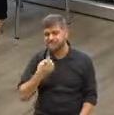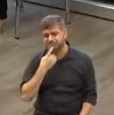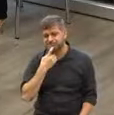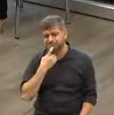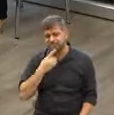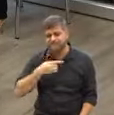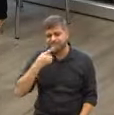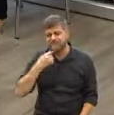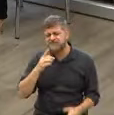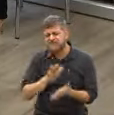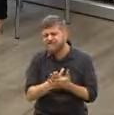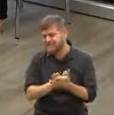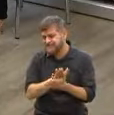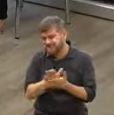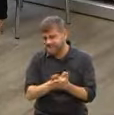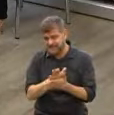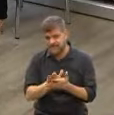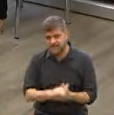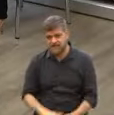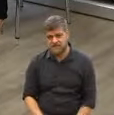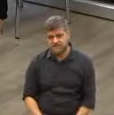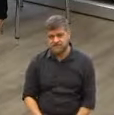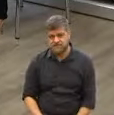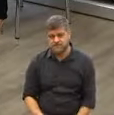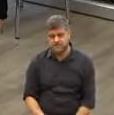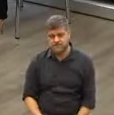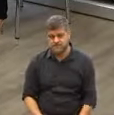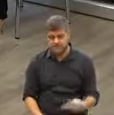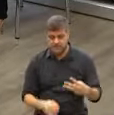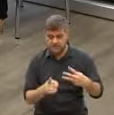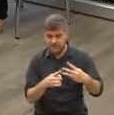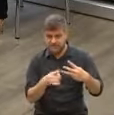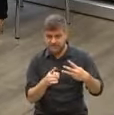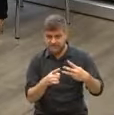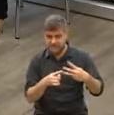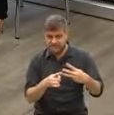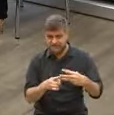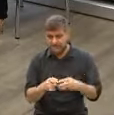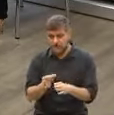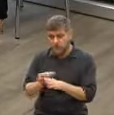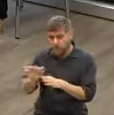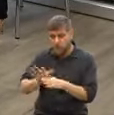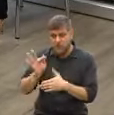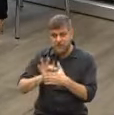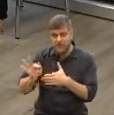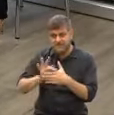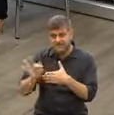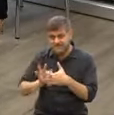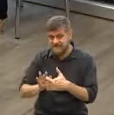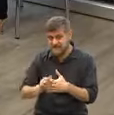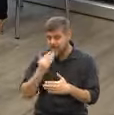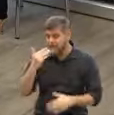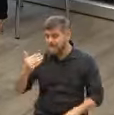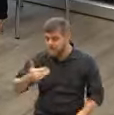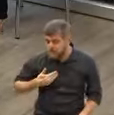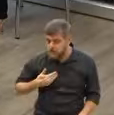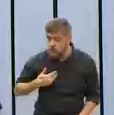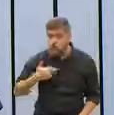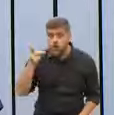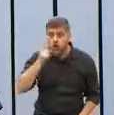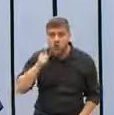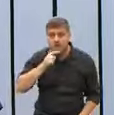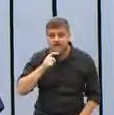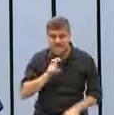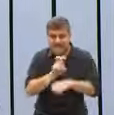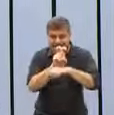dúvida nenhuma, 1/3 do atendimento do Conselho Tutelar é a vaga na creche. Nós temos